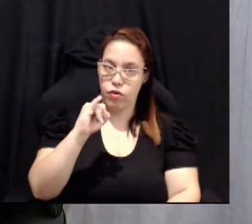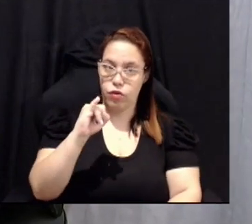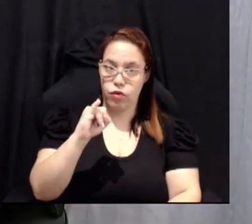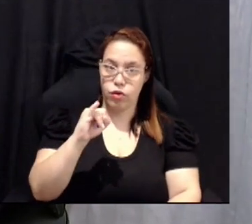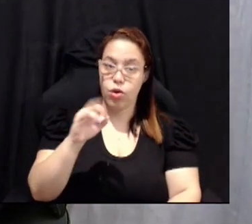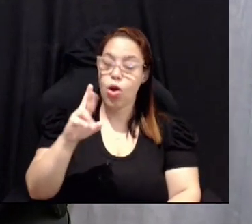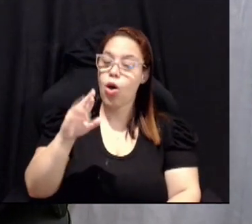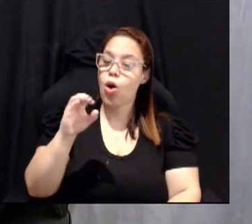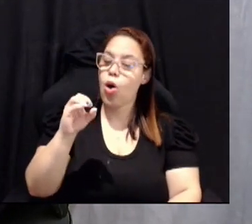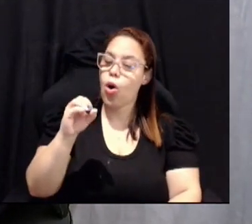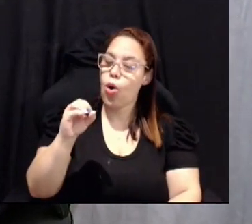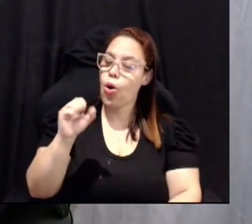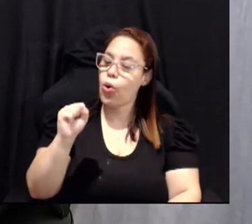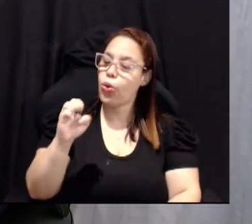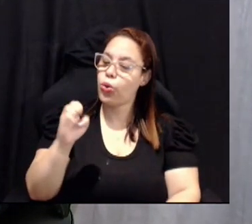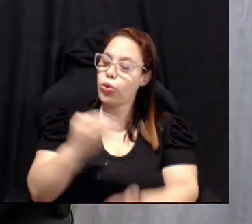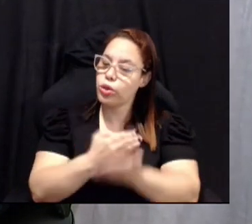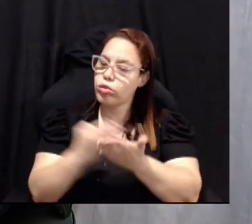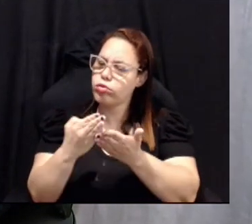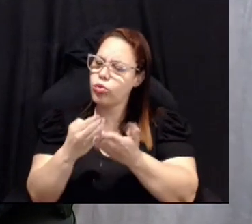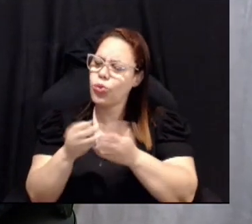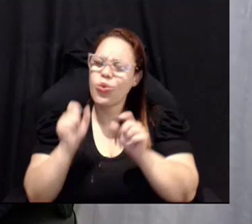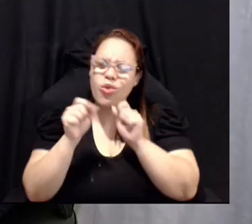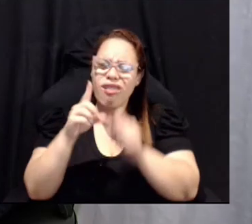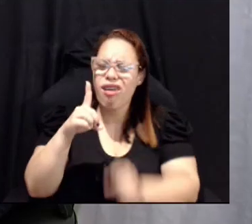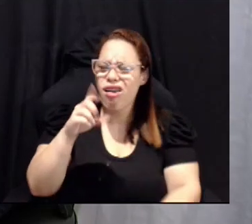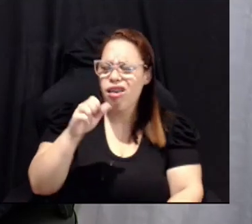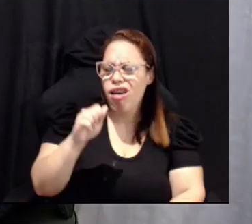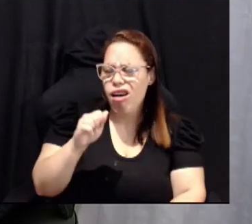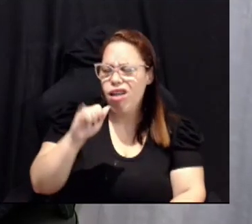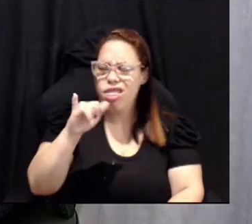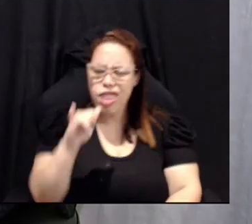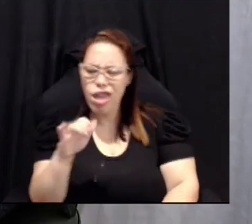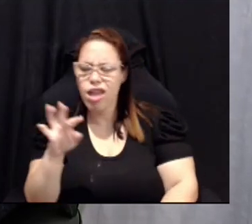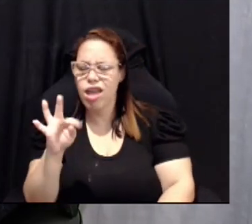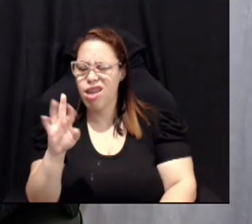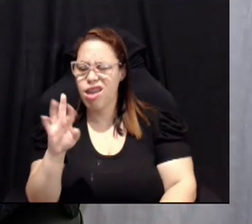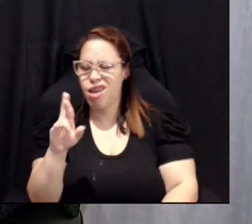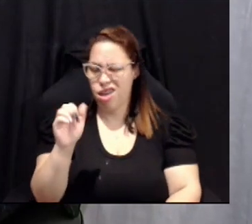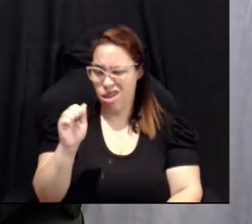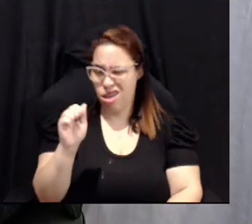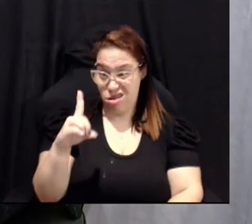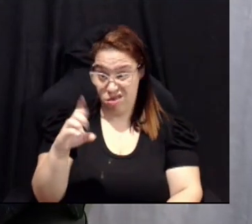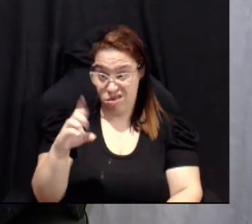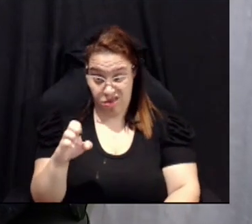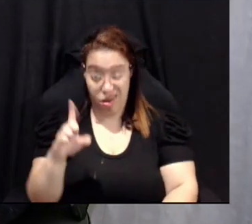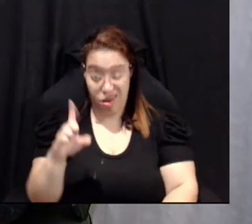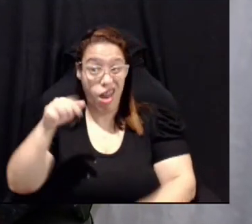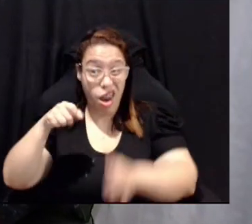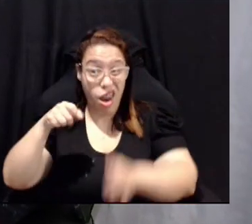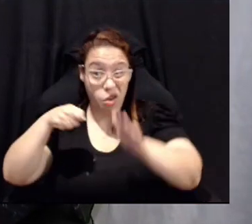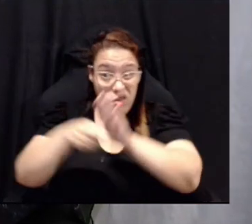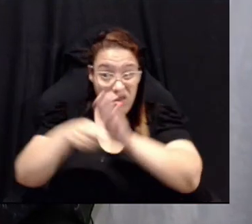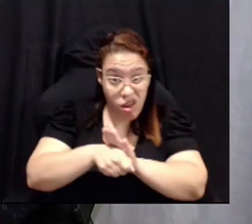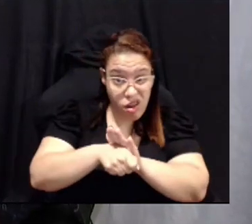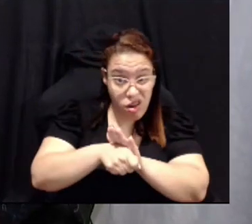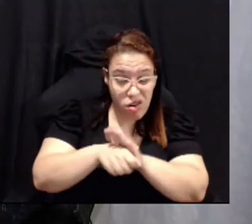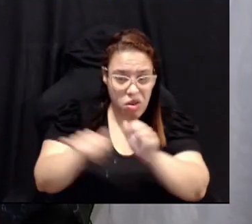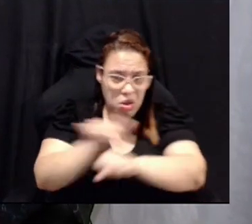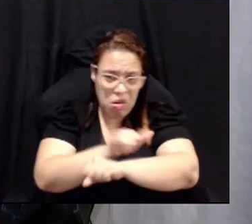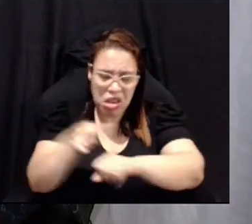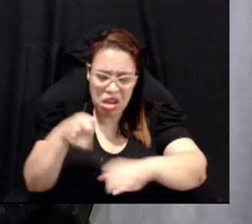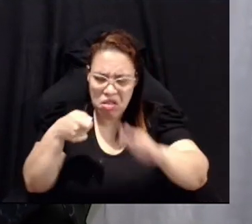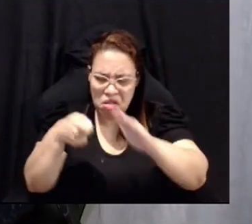para a gente começar, né, o que é o Day Trade, né, como que funciona? Ele é um investimento, ele é uma estratégia de investimento? O que